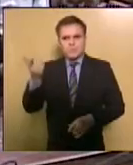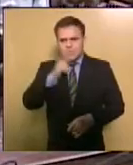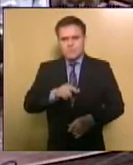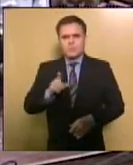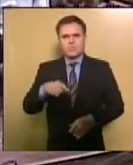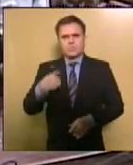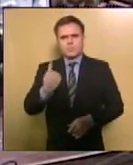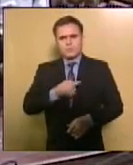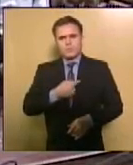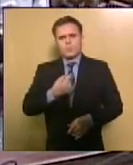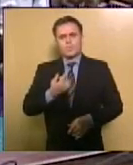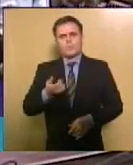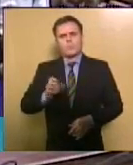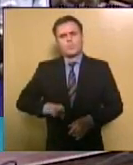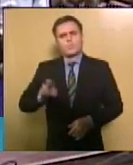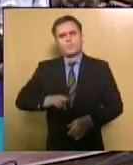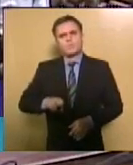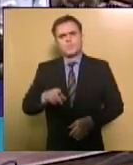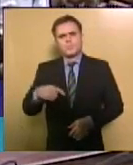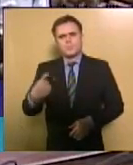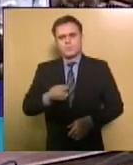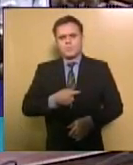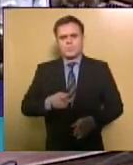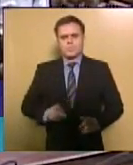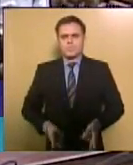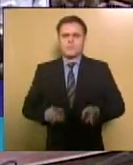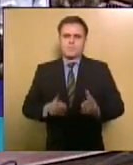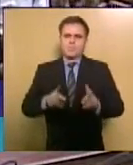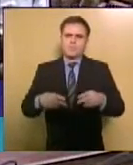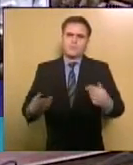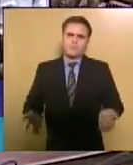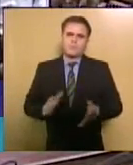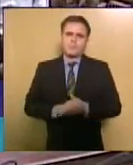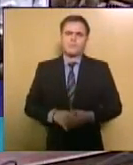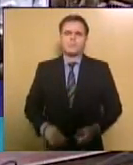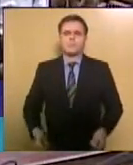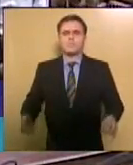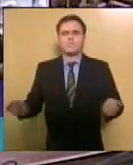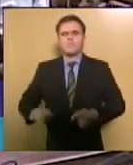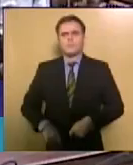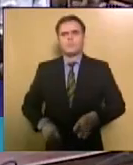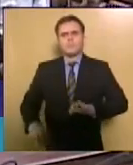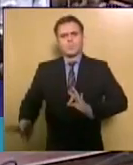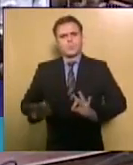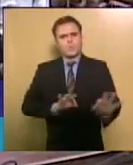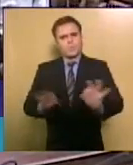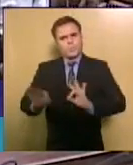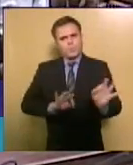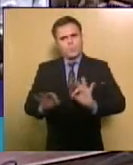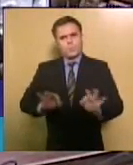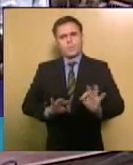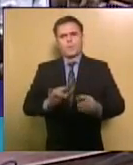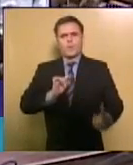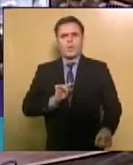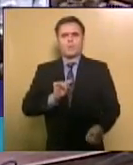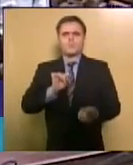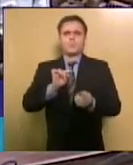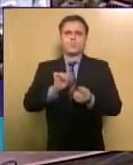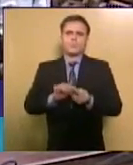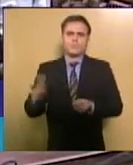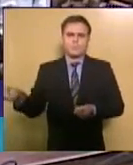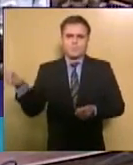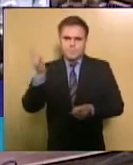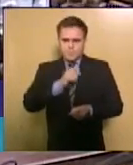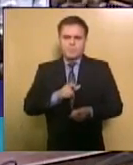gente vai utilizar o nosso nosso nossa capacidade de governança para atingir aqueles